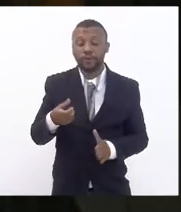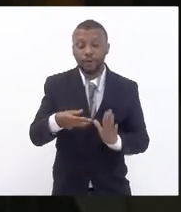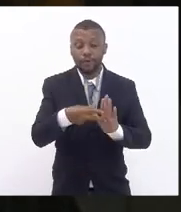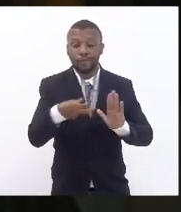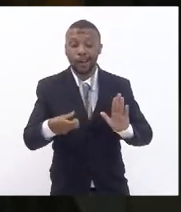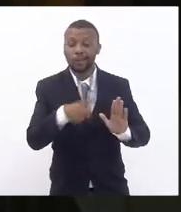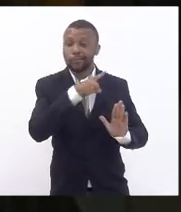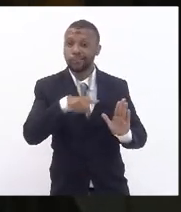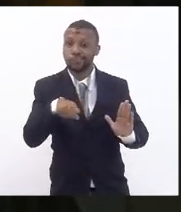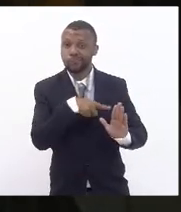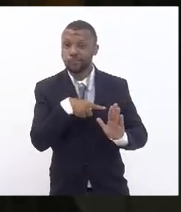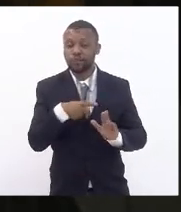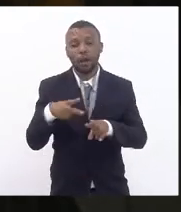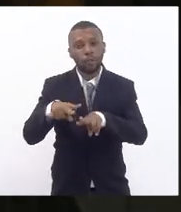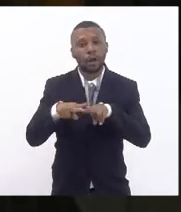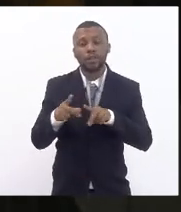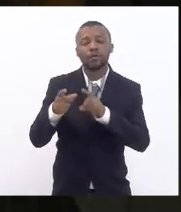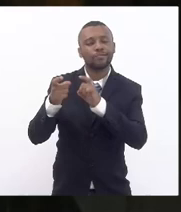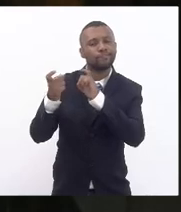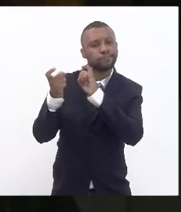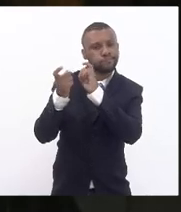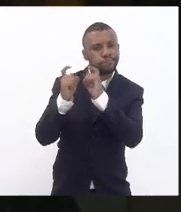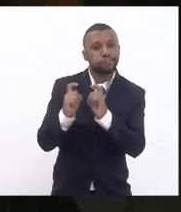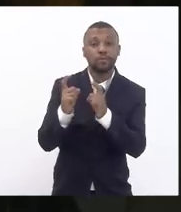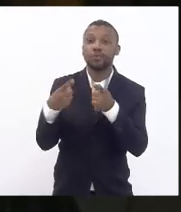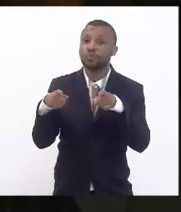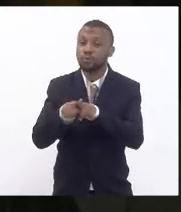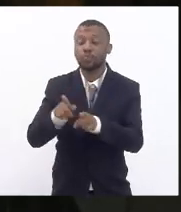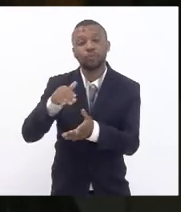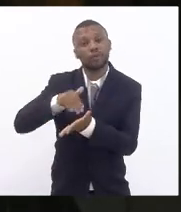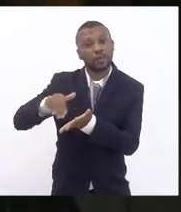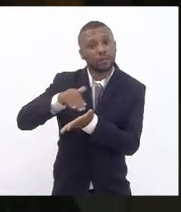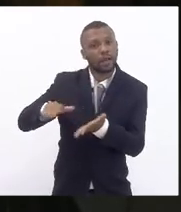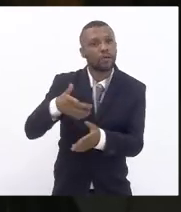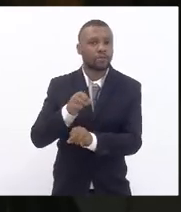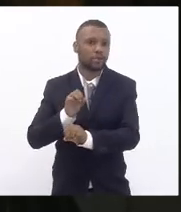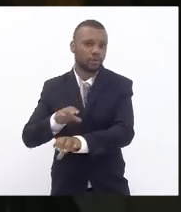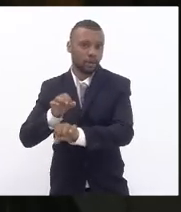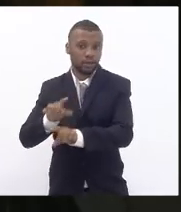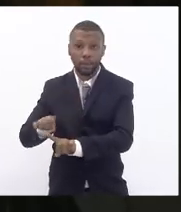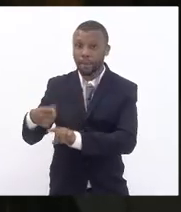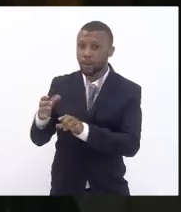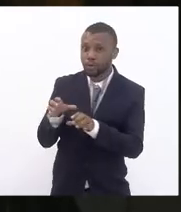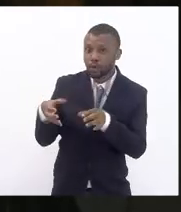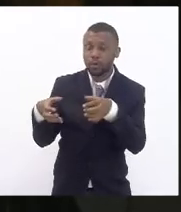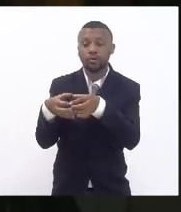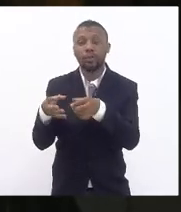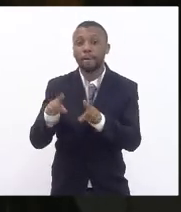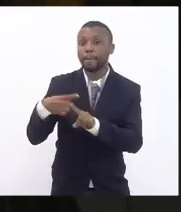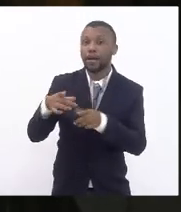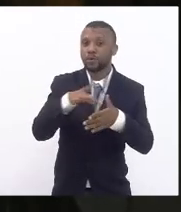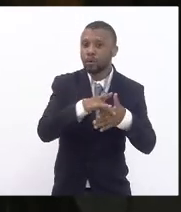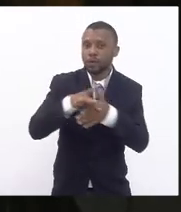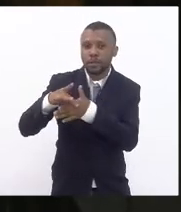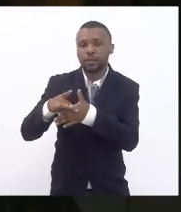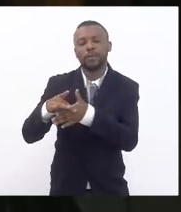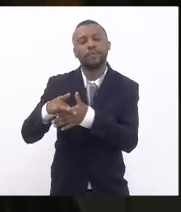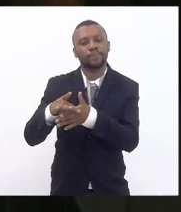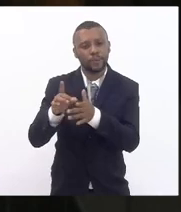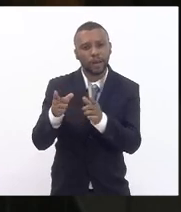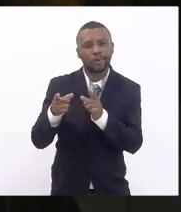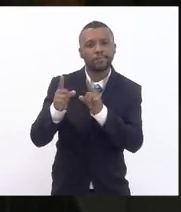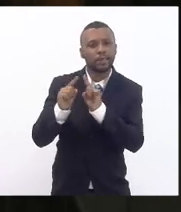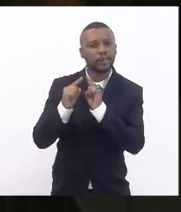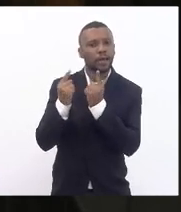em proveito de uma reunião com o secretário de Educação e sua equipe, com o líder do governo, Márcio Pacheco. Essa reunião aconteceu